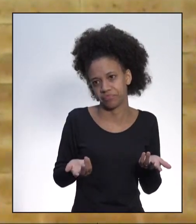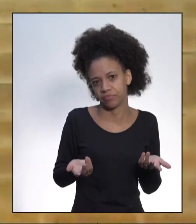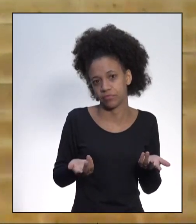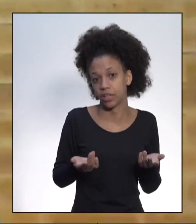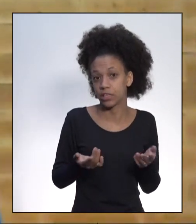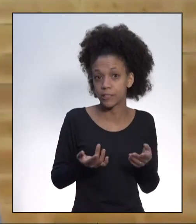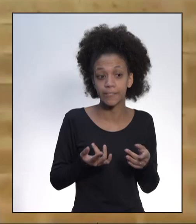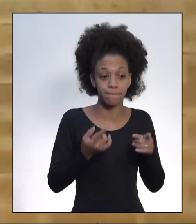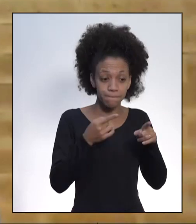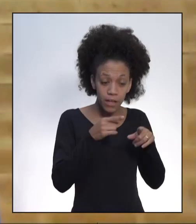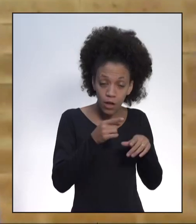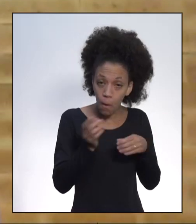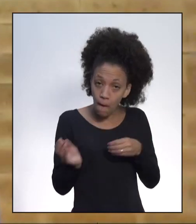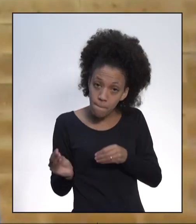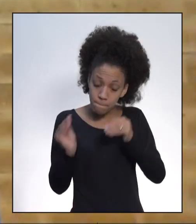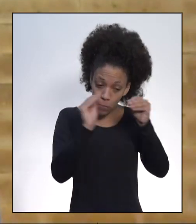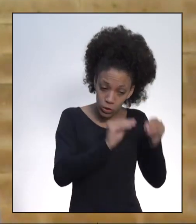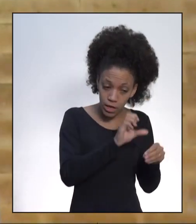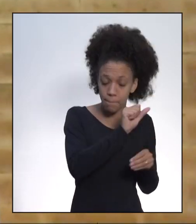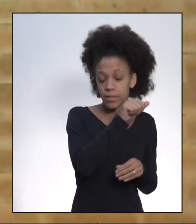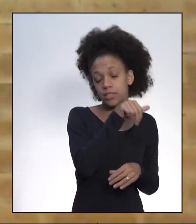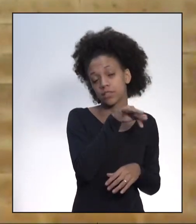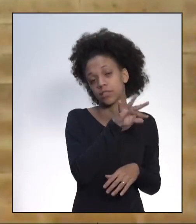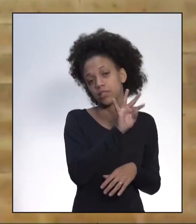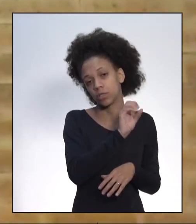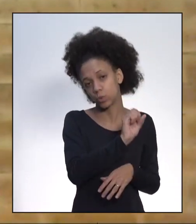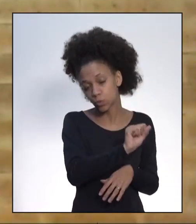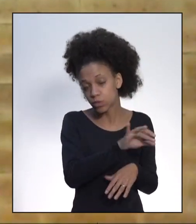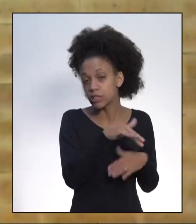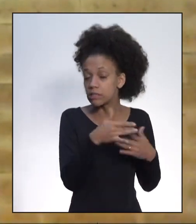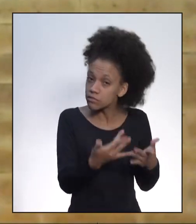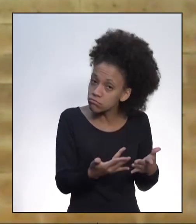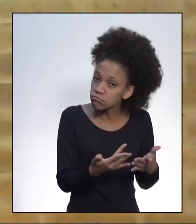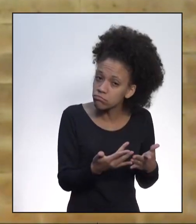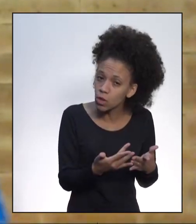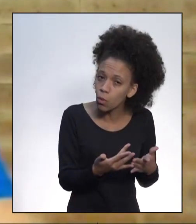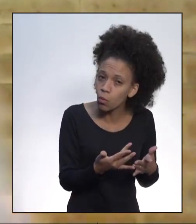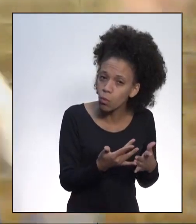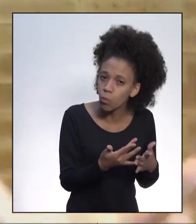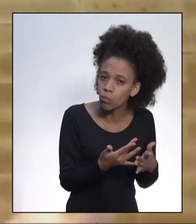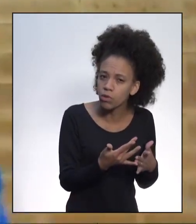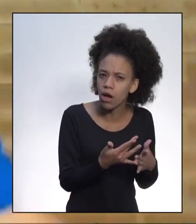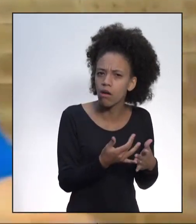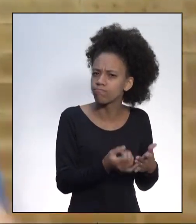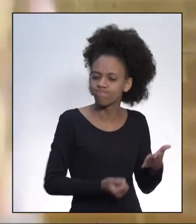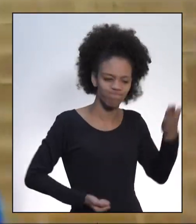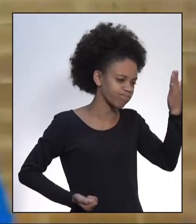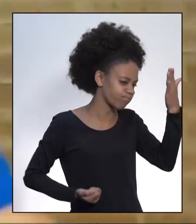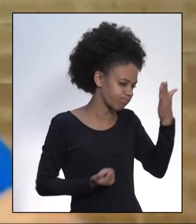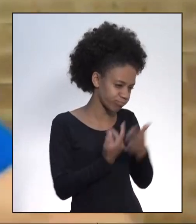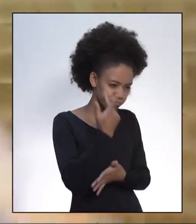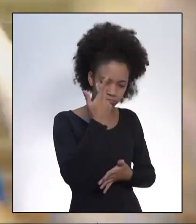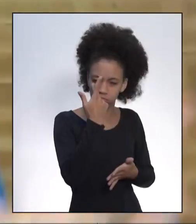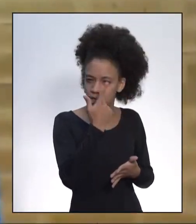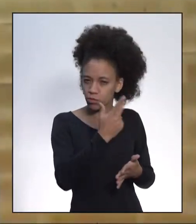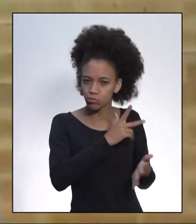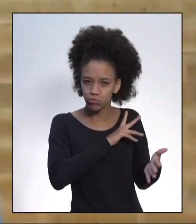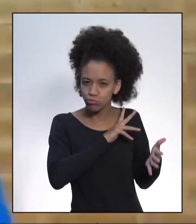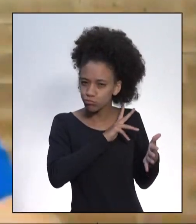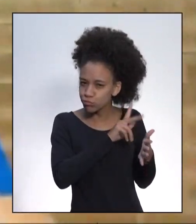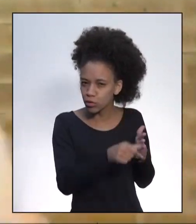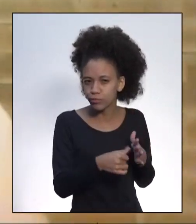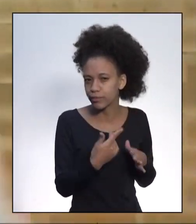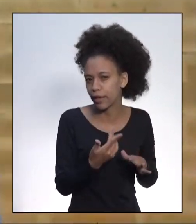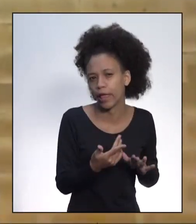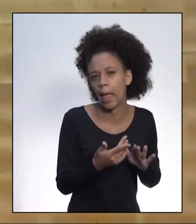que eu fui para Santos e acabei, né, ficando, apostei tudo, sabe? Fui para ganhar menos